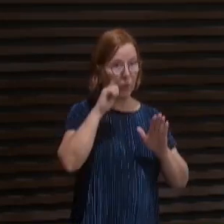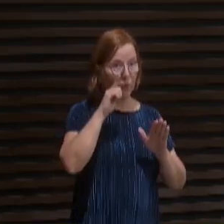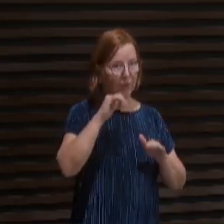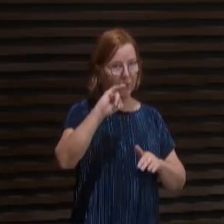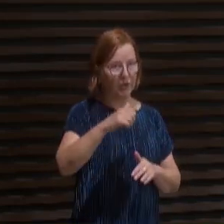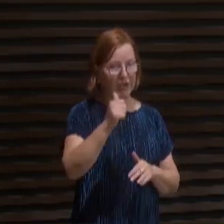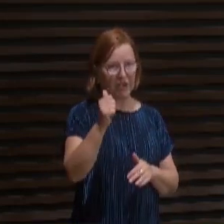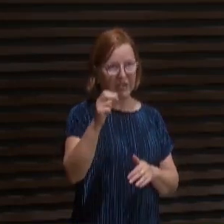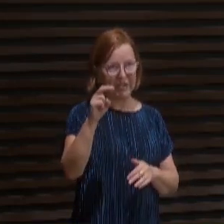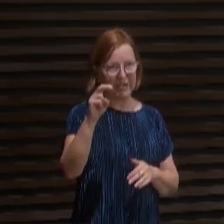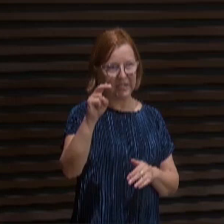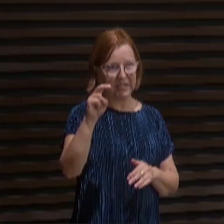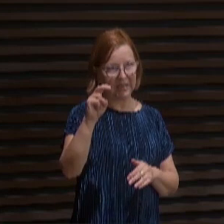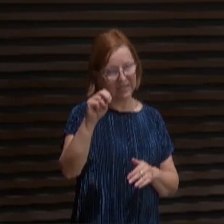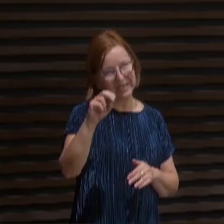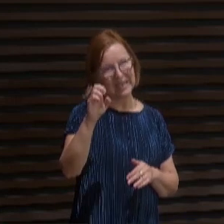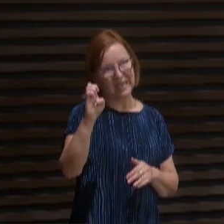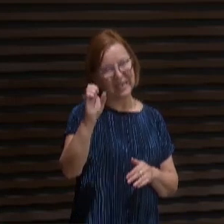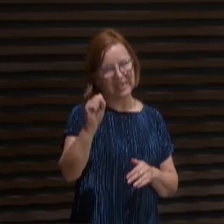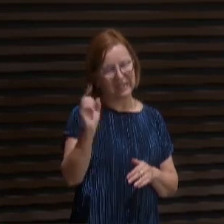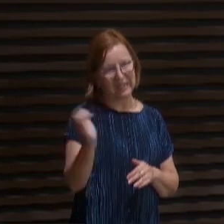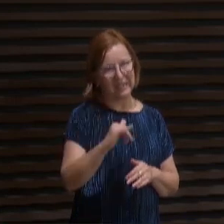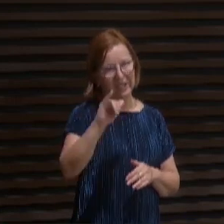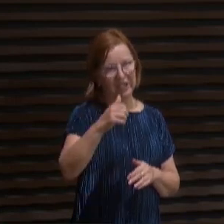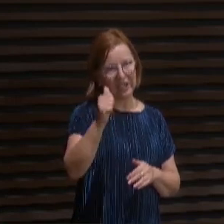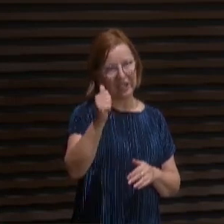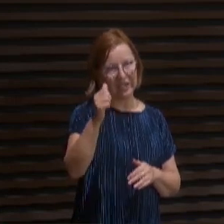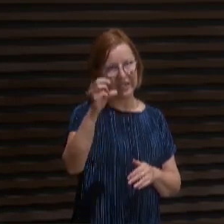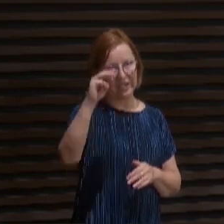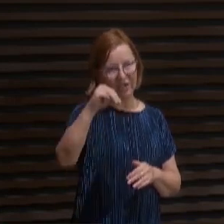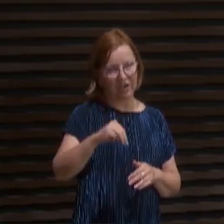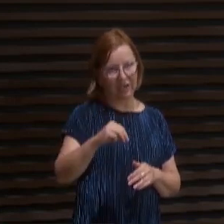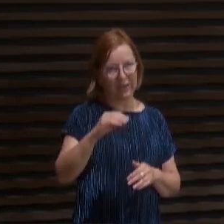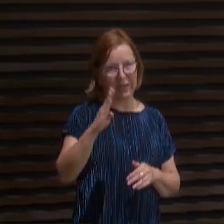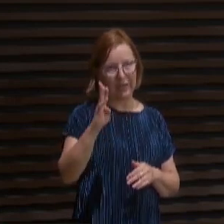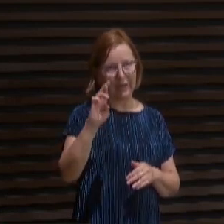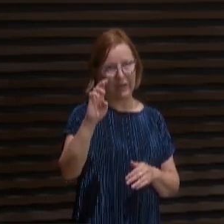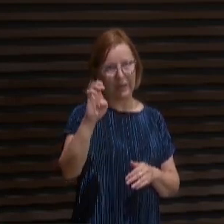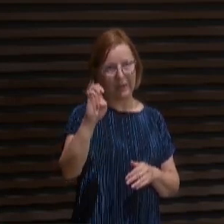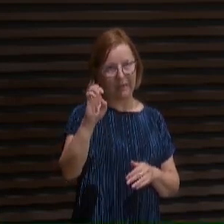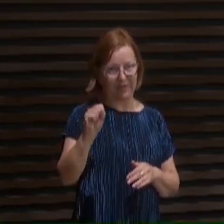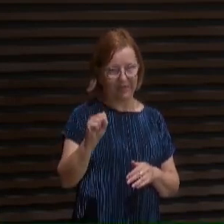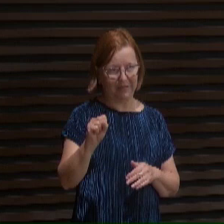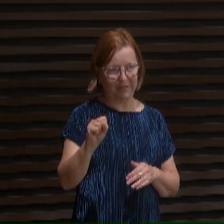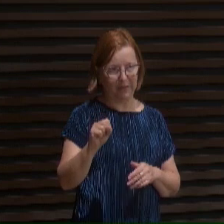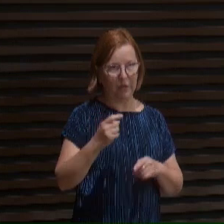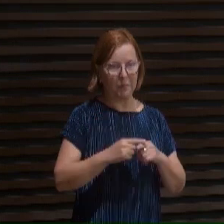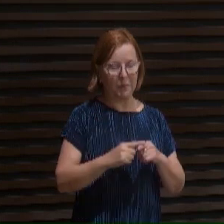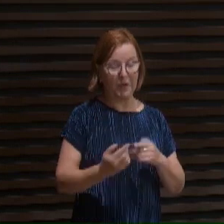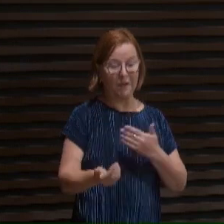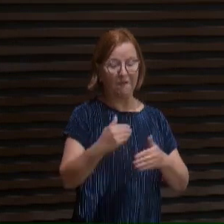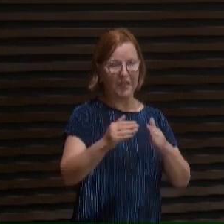e Jambres. Eles estão nos púlpitos das igrejas. Eles vêm disfarçados. E